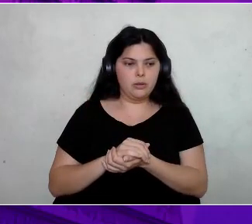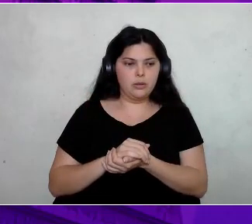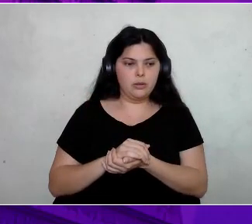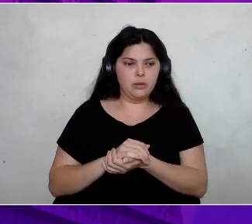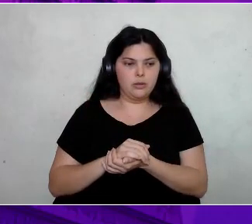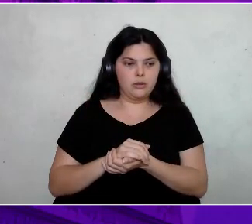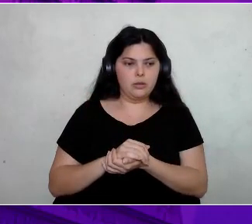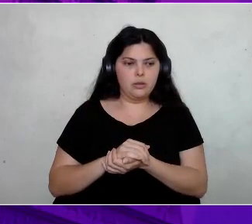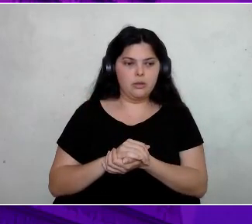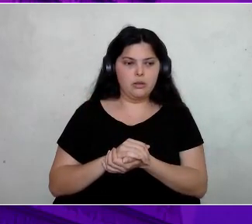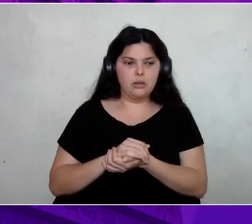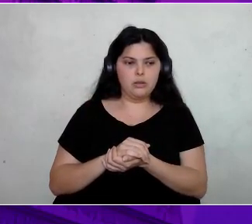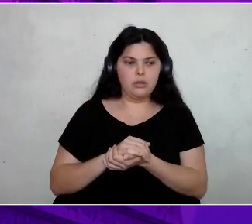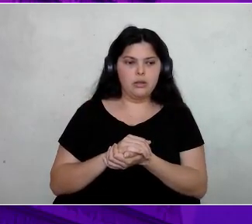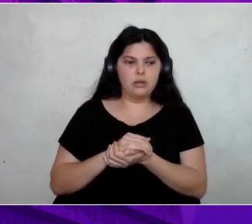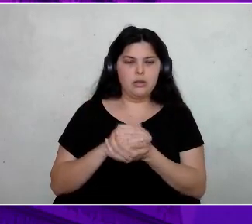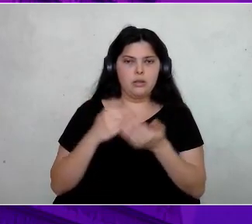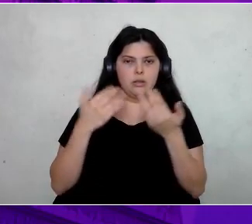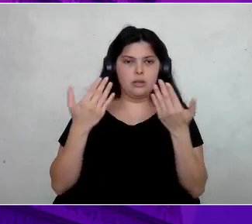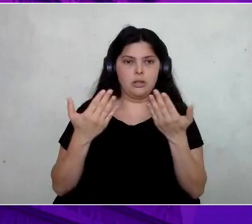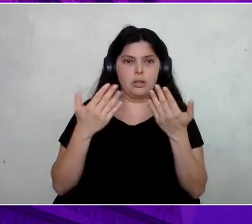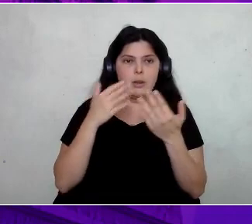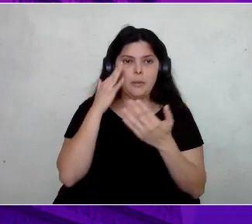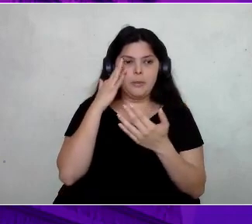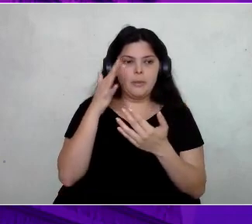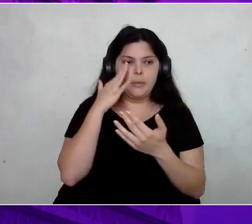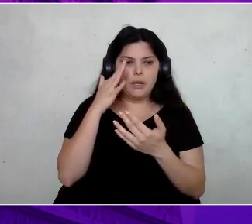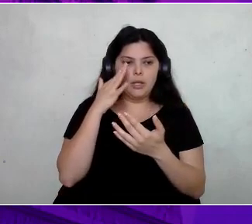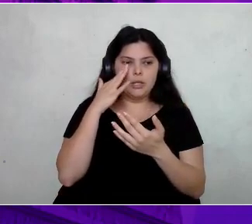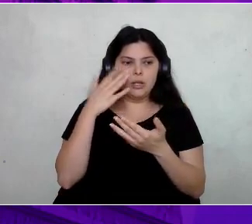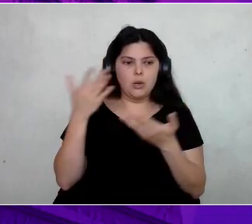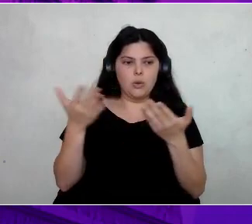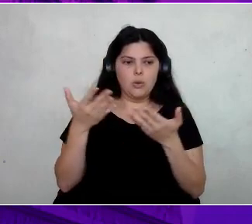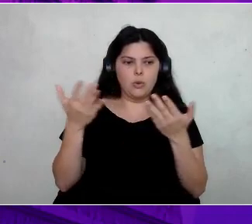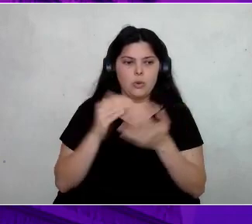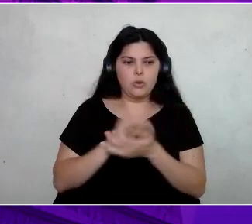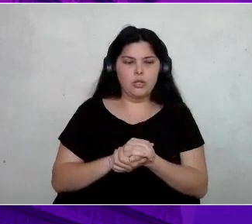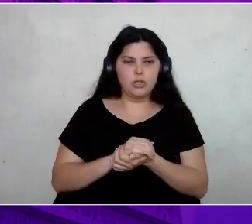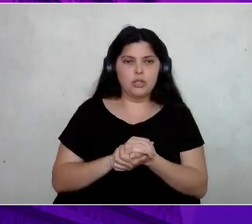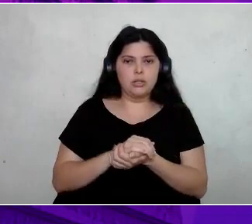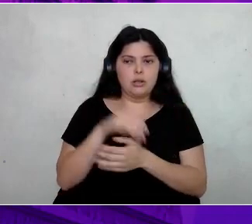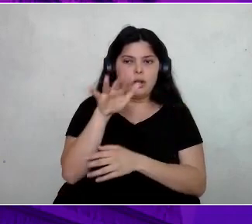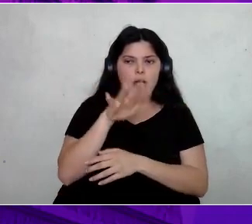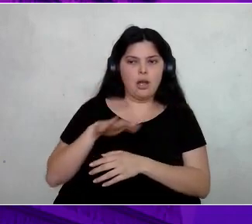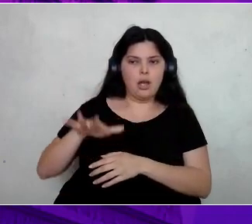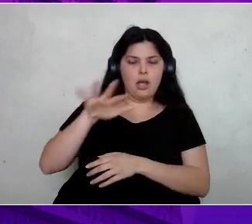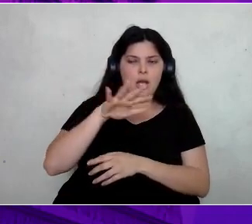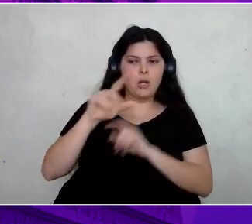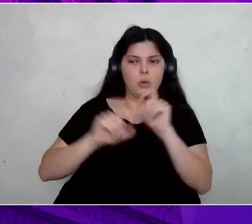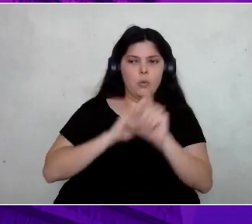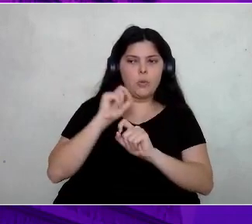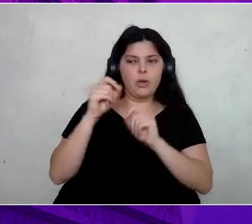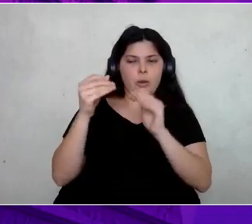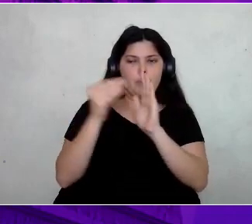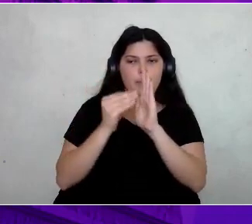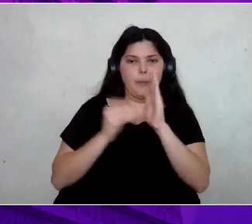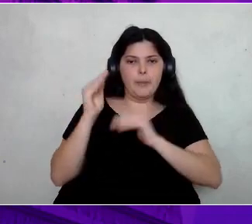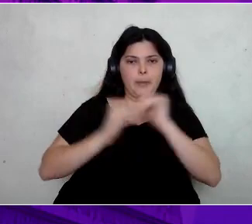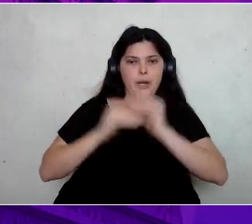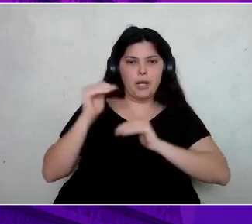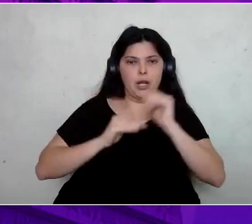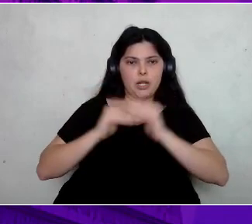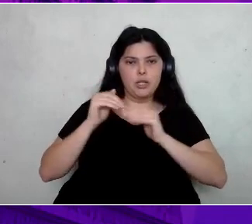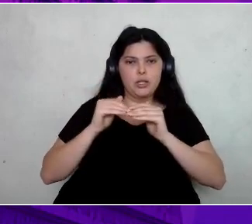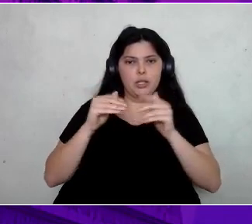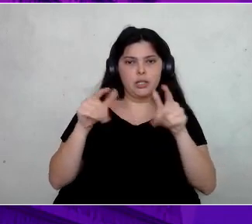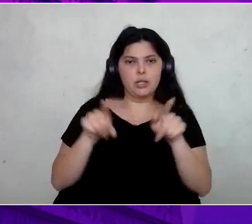Imaginem que a gente tem, hoje, um cenário em que eu implementei um Large Language Model para